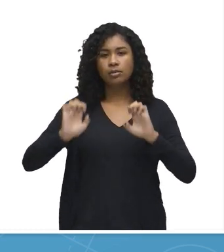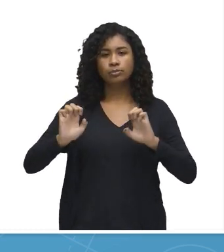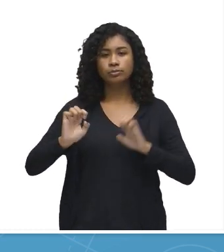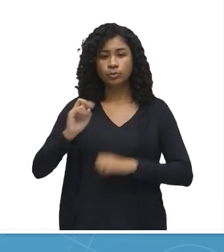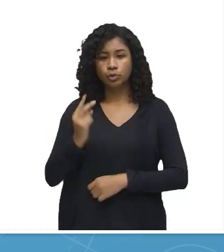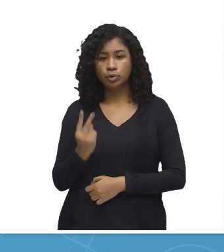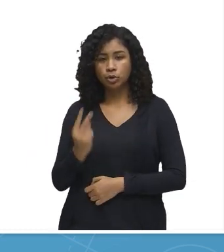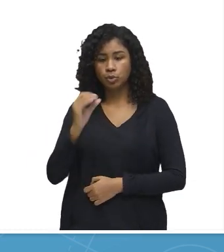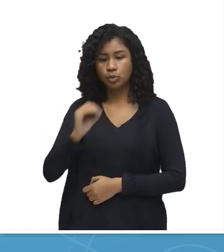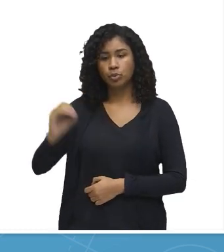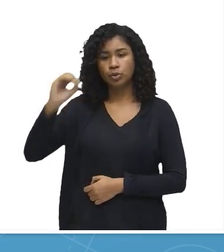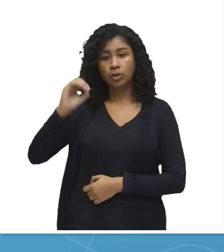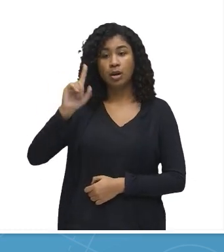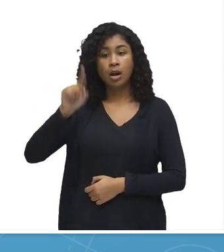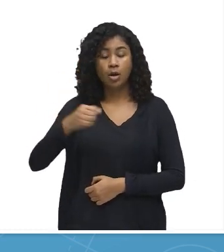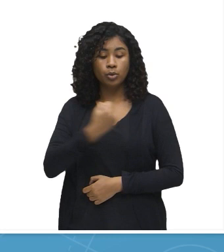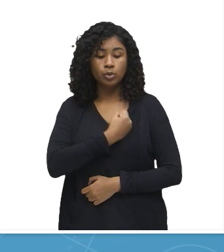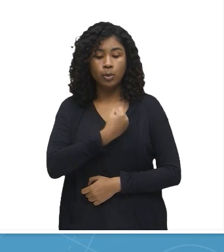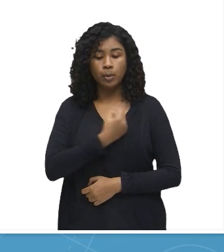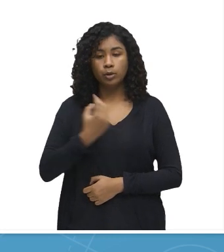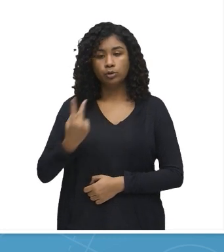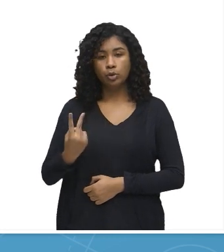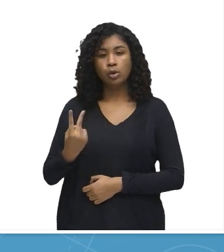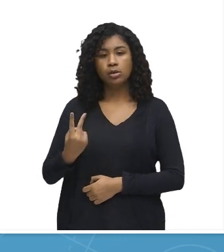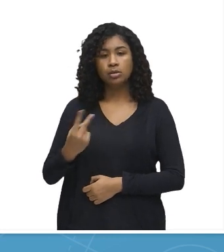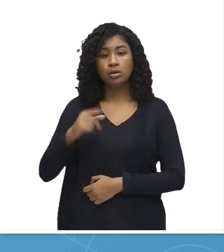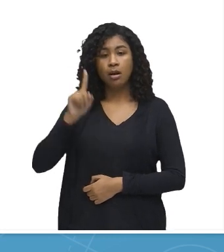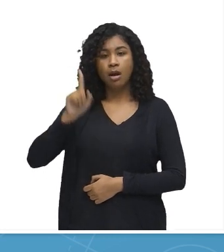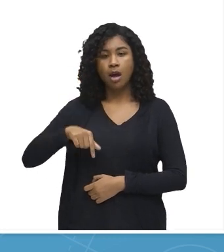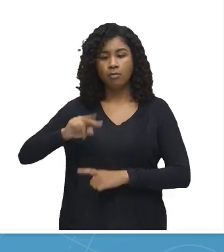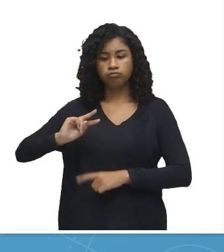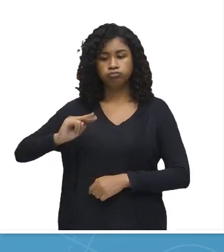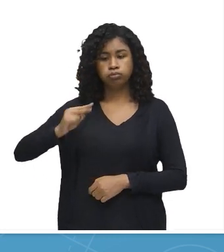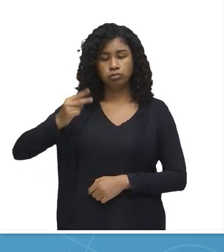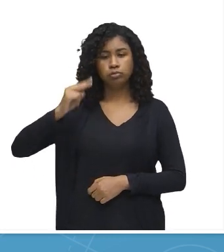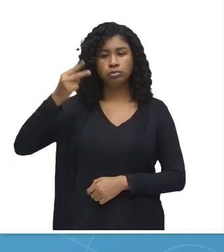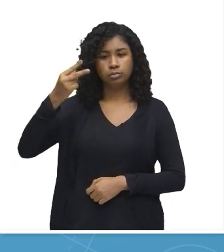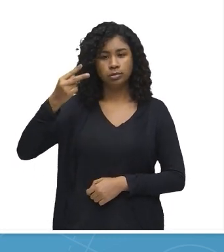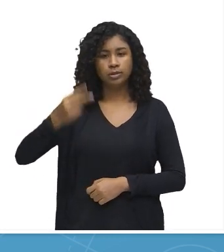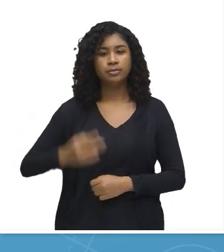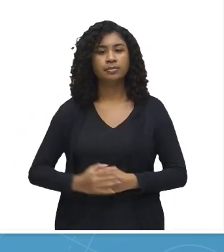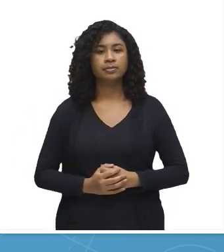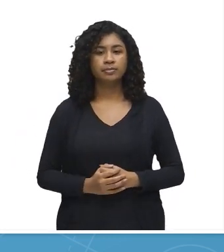como maior expoente de sua incógnita.